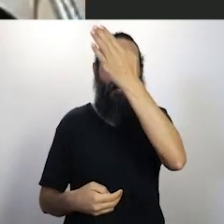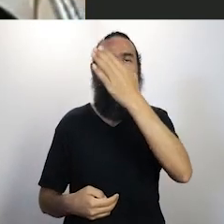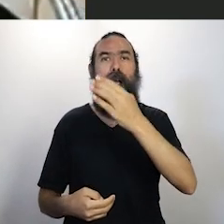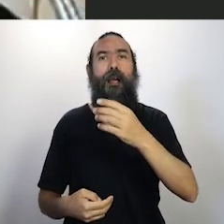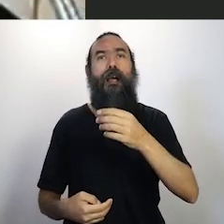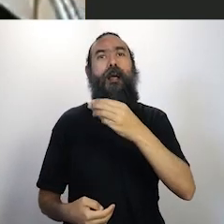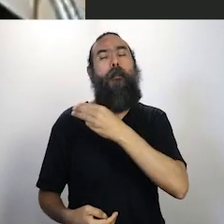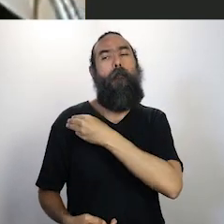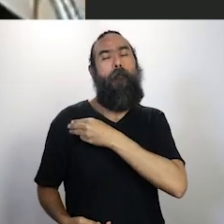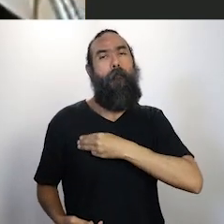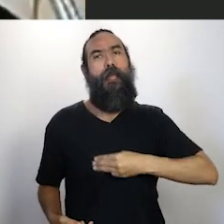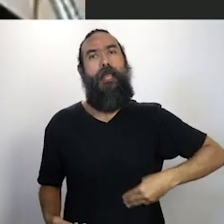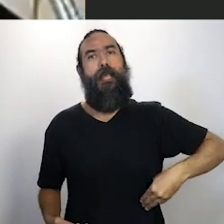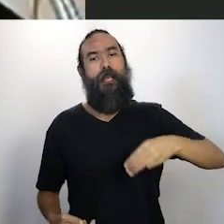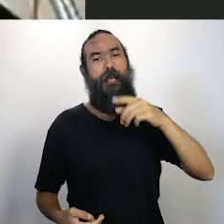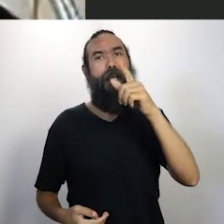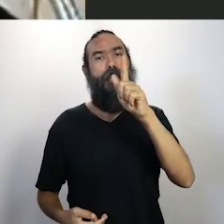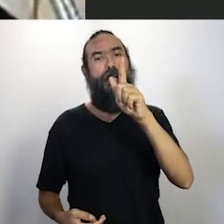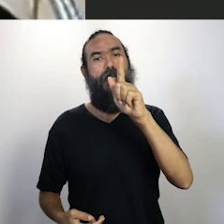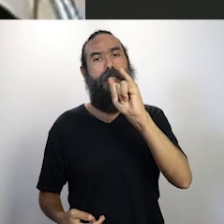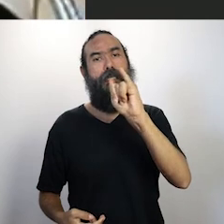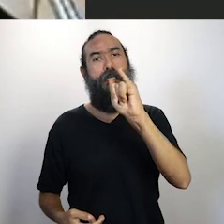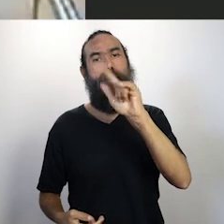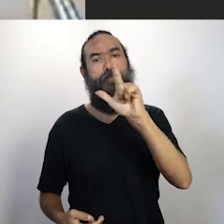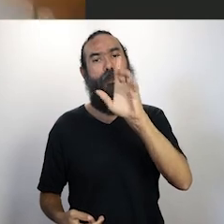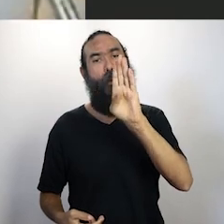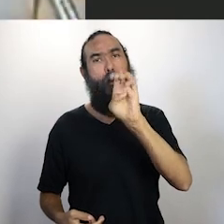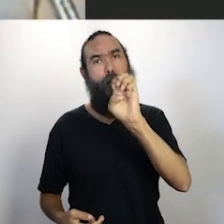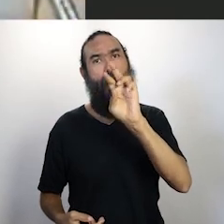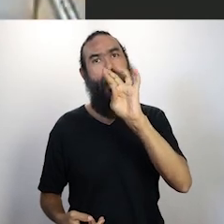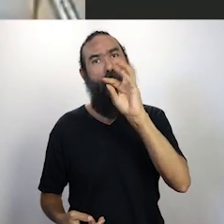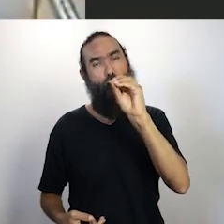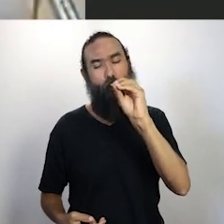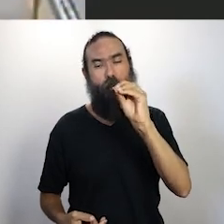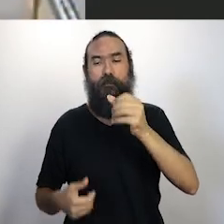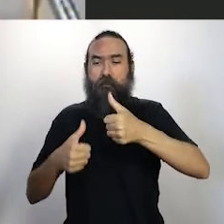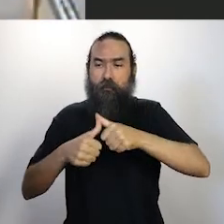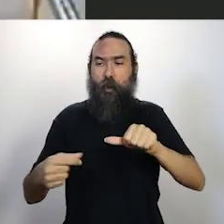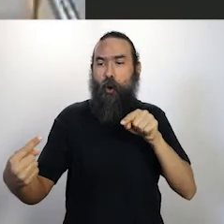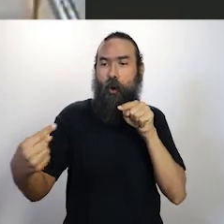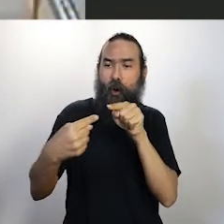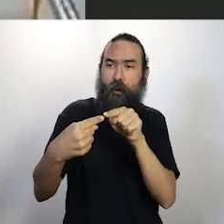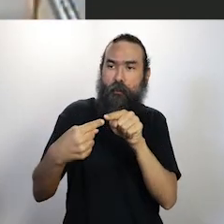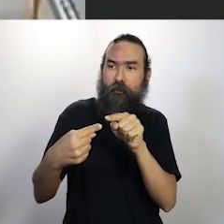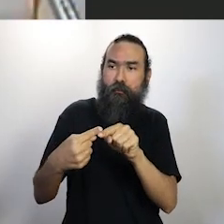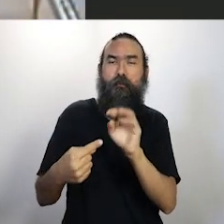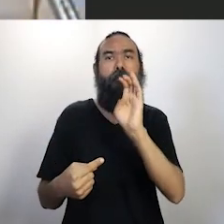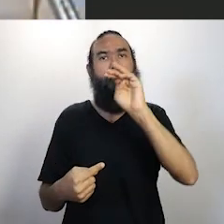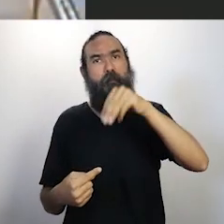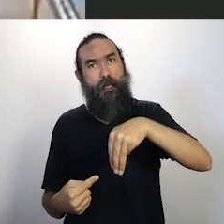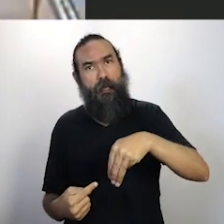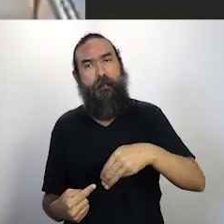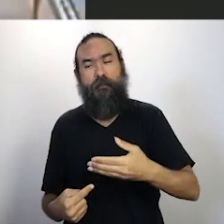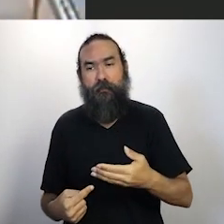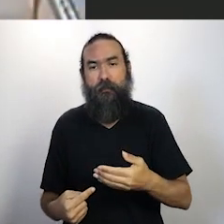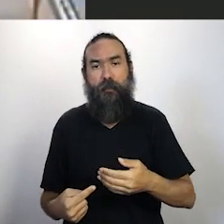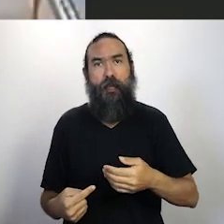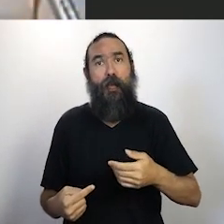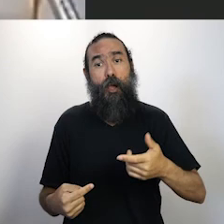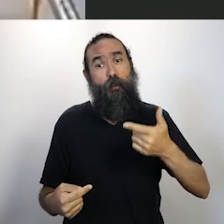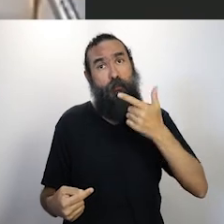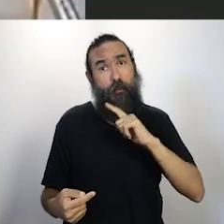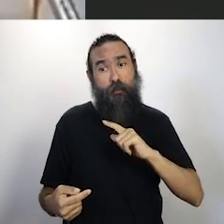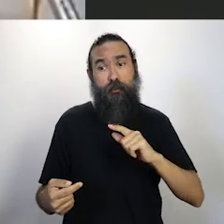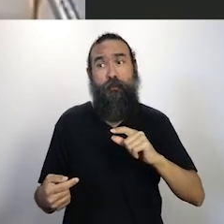relações bastante saudáveis que repercutiram em um conjunto de ações que ainda hoje são lembradas